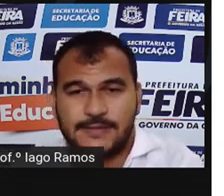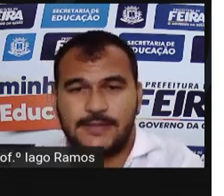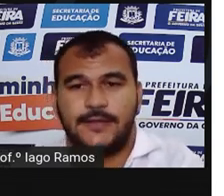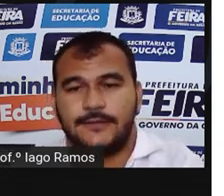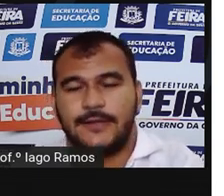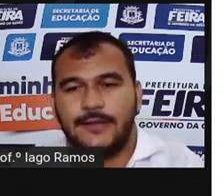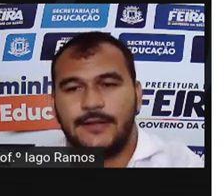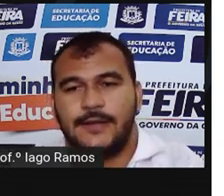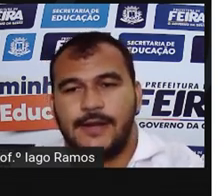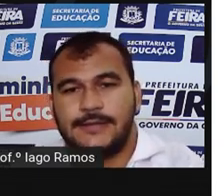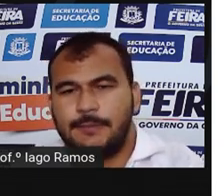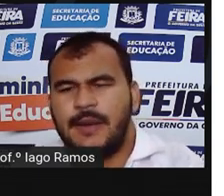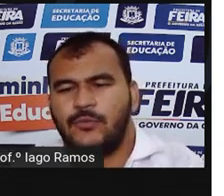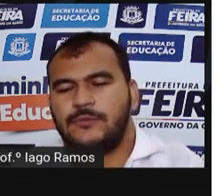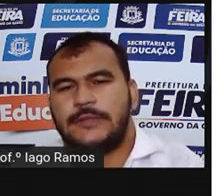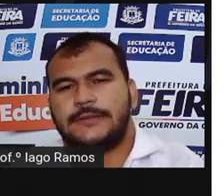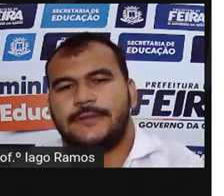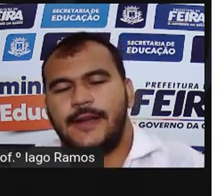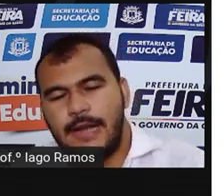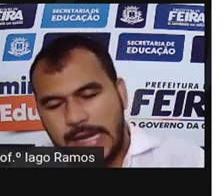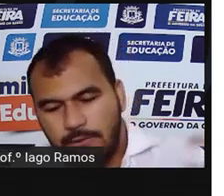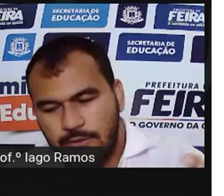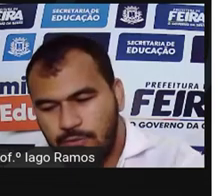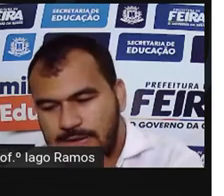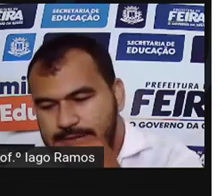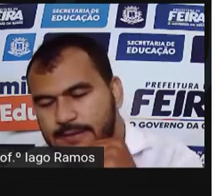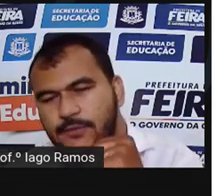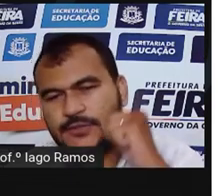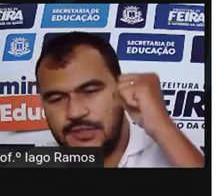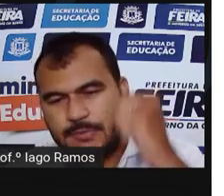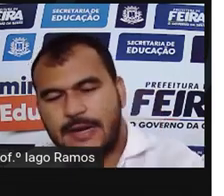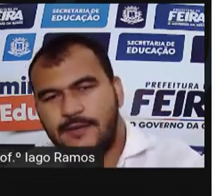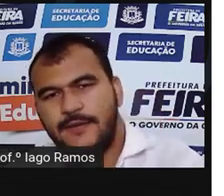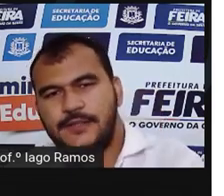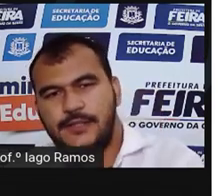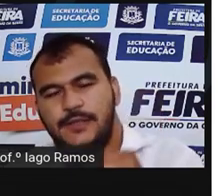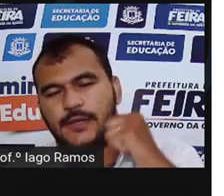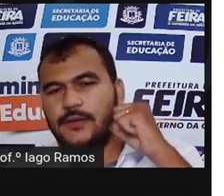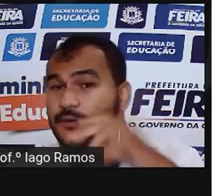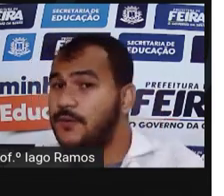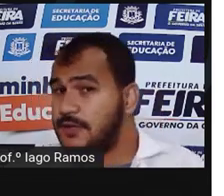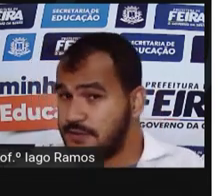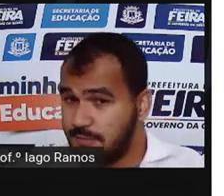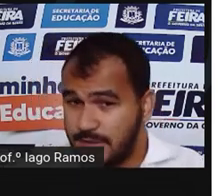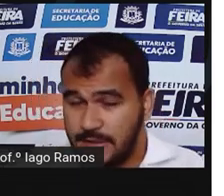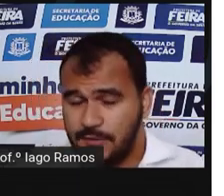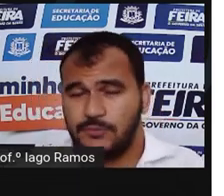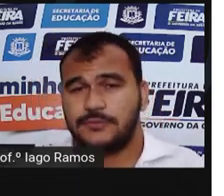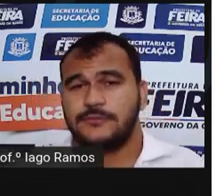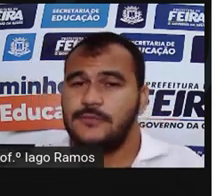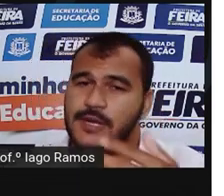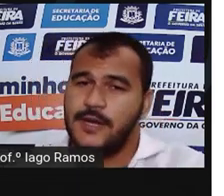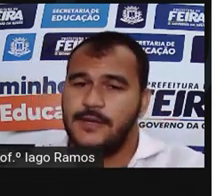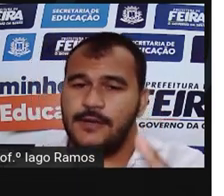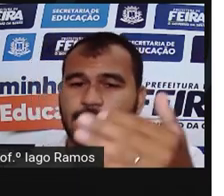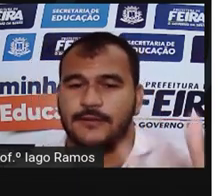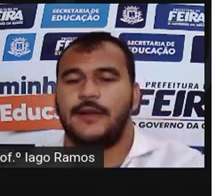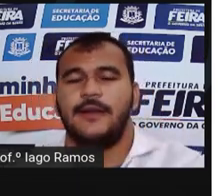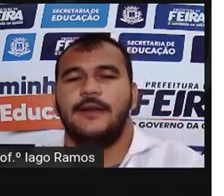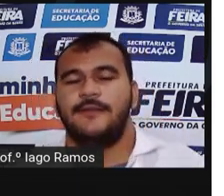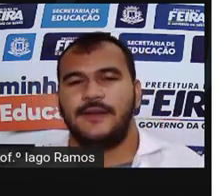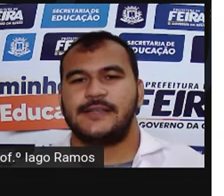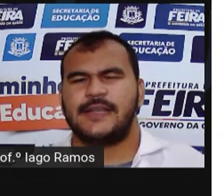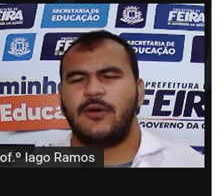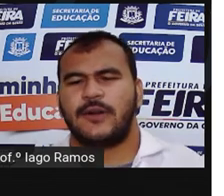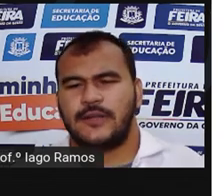sempre fazer né essa pergunta né aula aconteceu a gente parar refletir foi que a gente aprendeu E aí